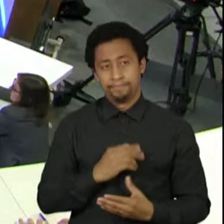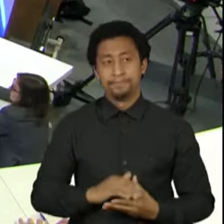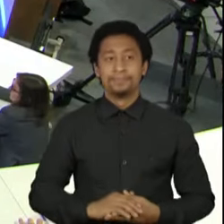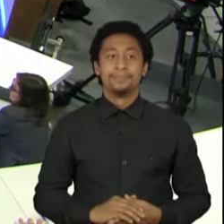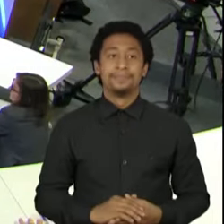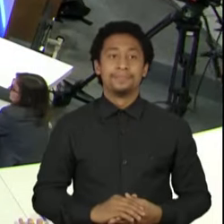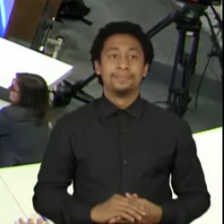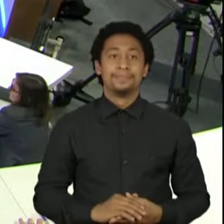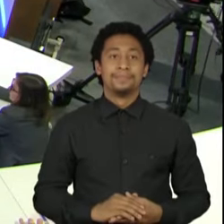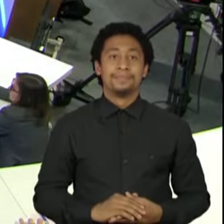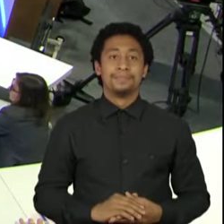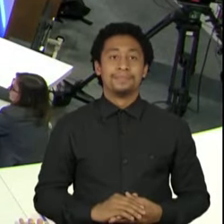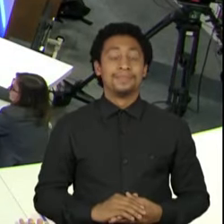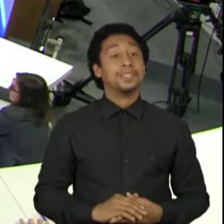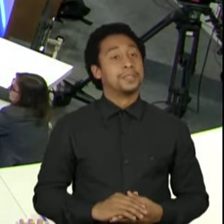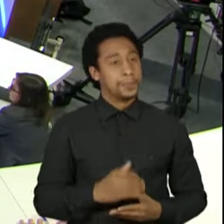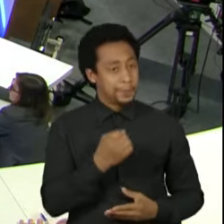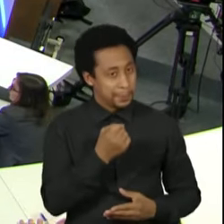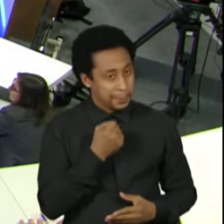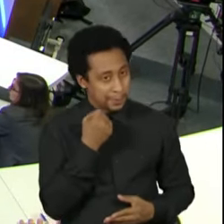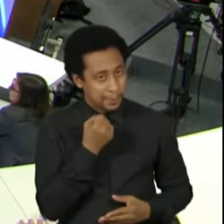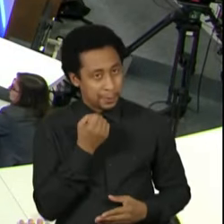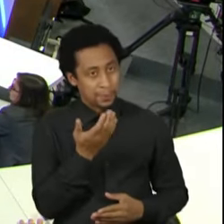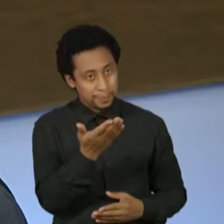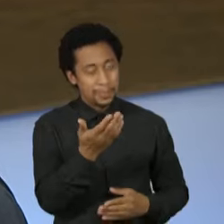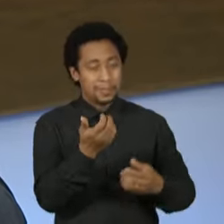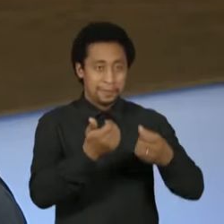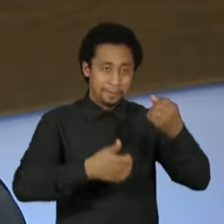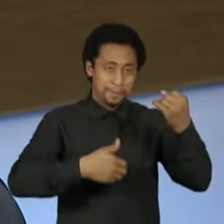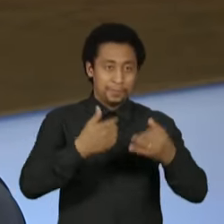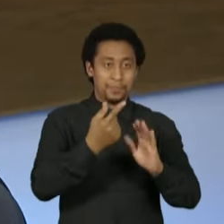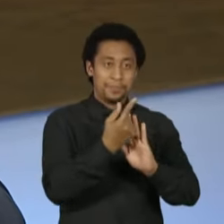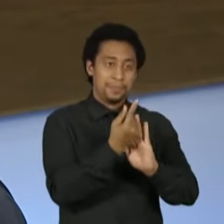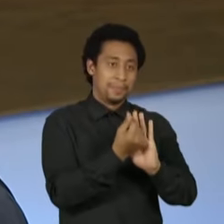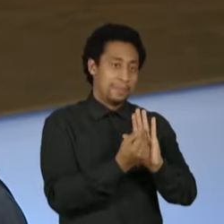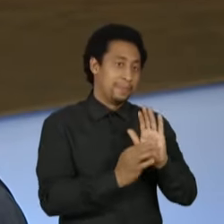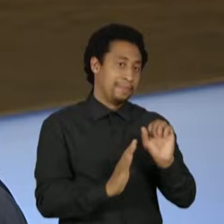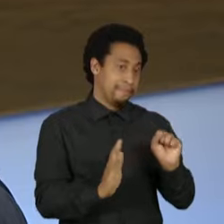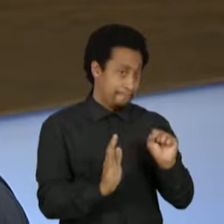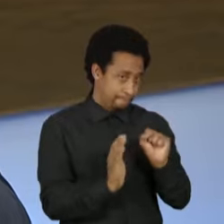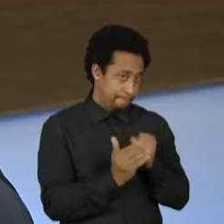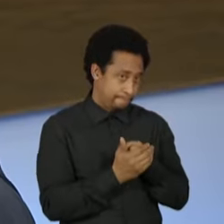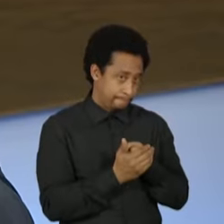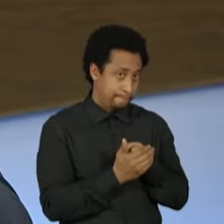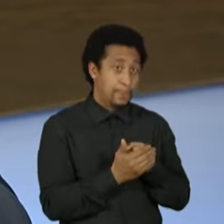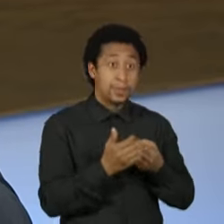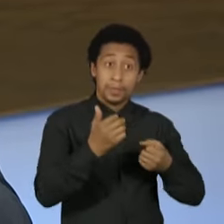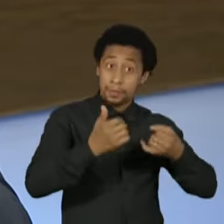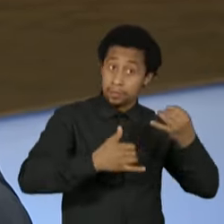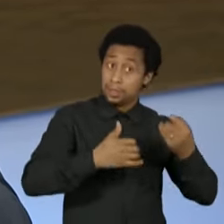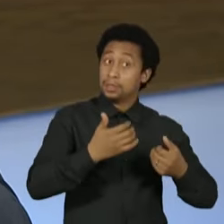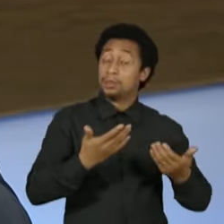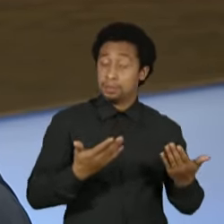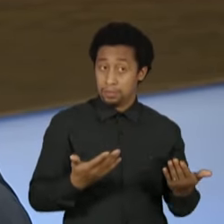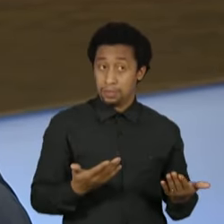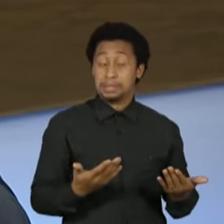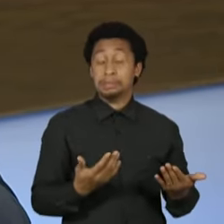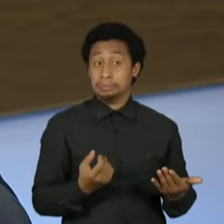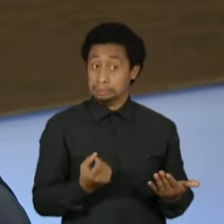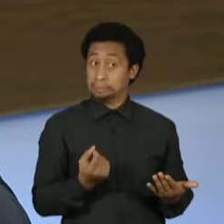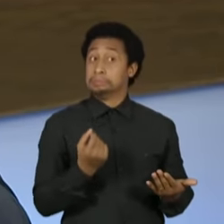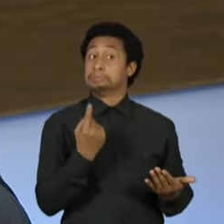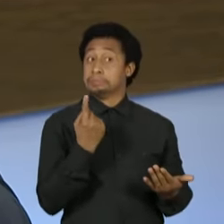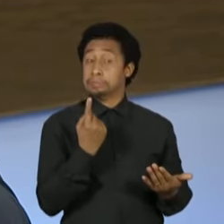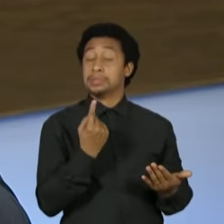Tiago? Senadora, a senhora mencionou há pouco o orçamento secreto e a senhora costuma dizer que é o maior escândalo de